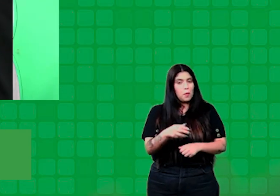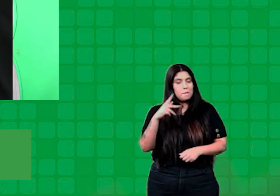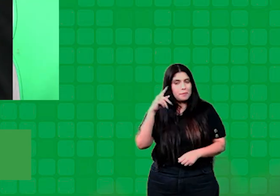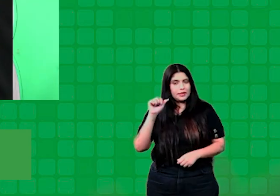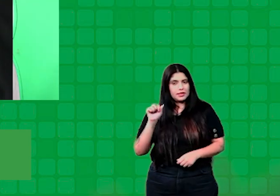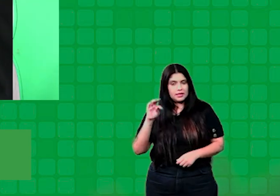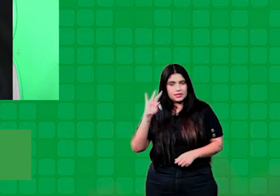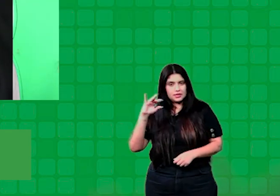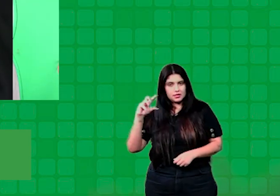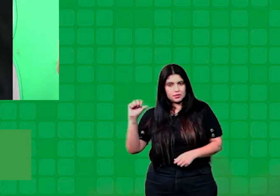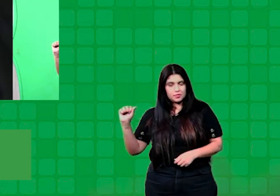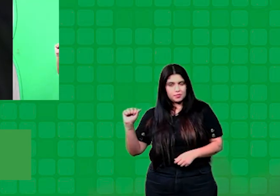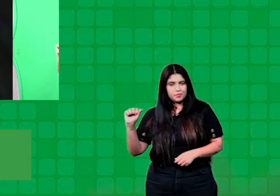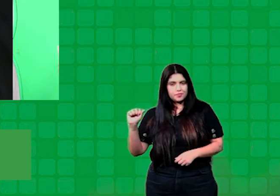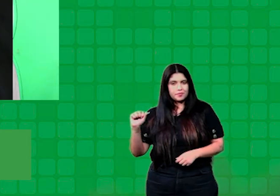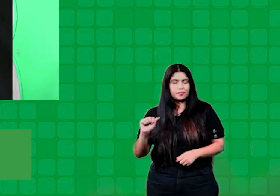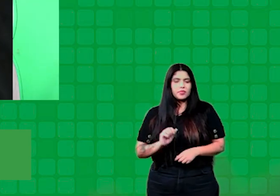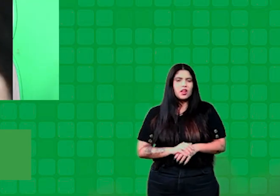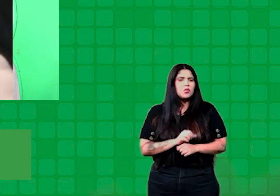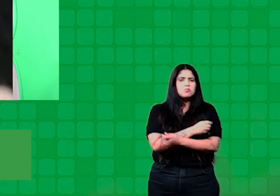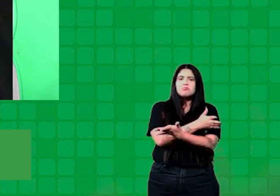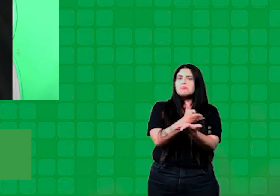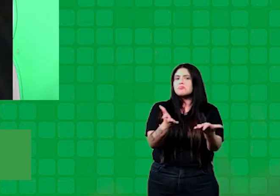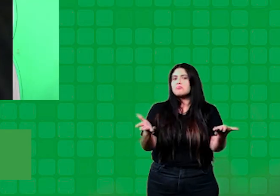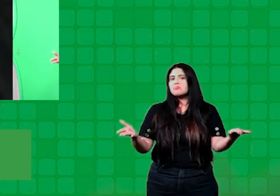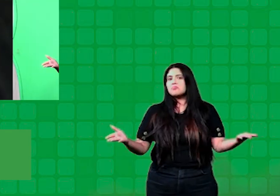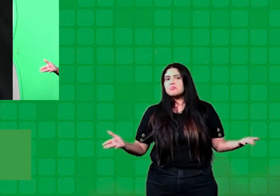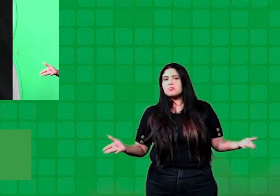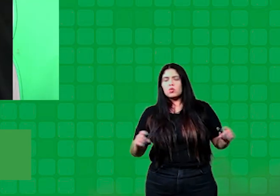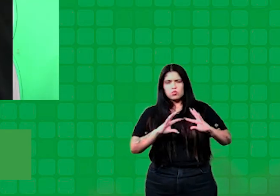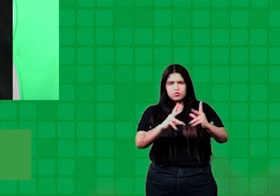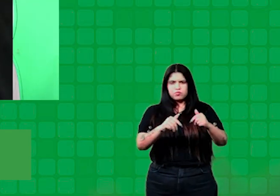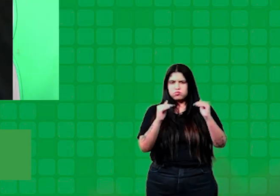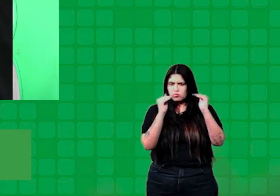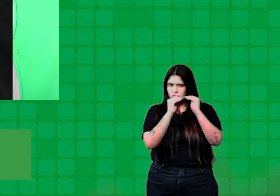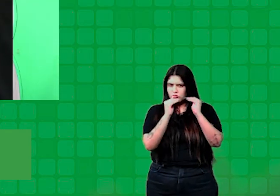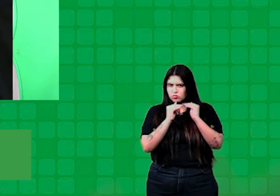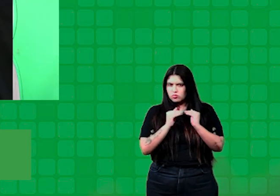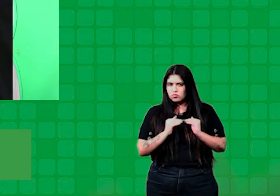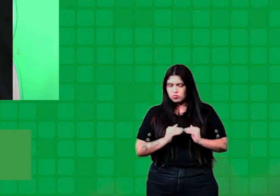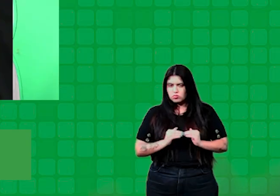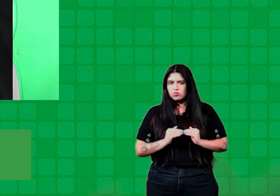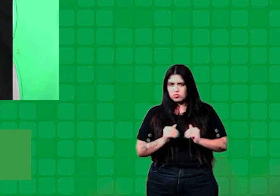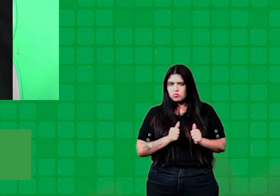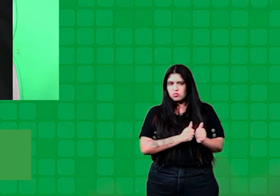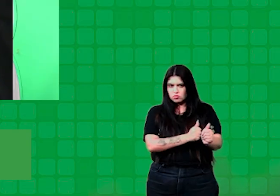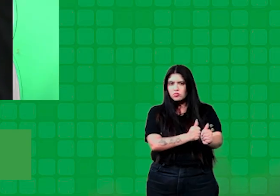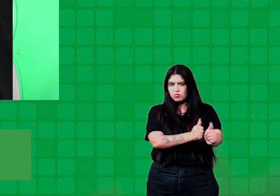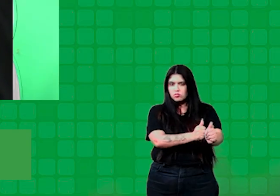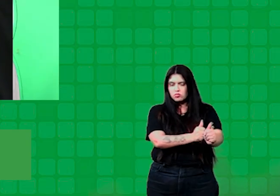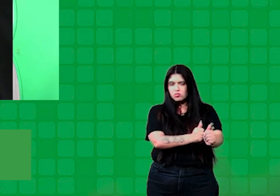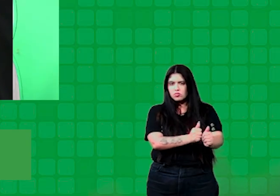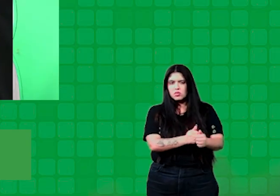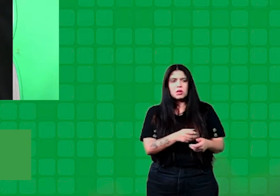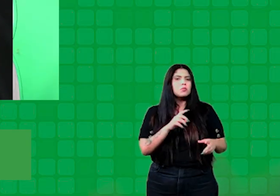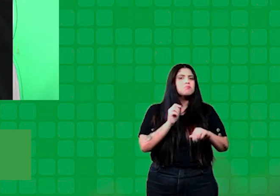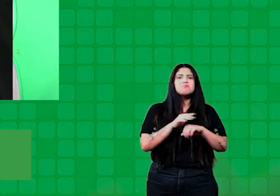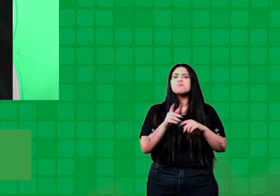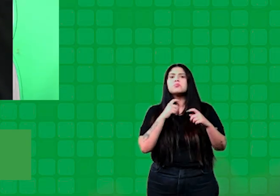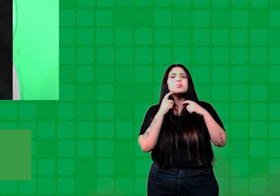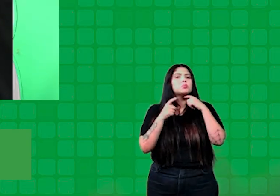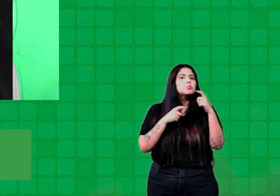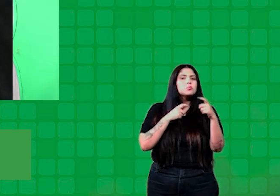abrir para os demais para ver se todo mundo concorda com esse encaminhamento que está posto até o momento, ou se alguém tem mais alguma